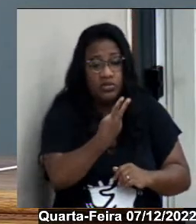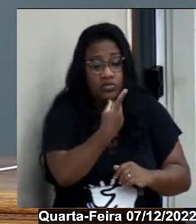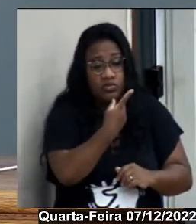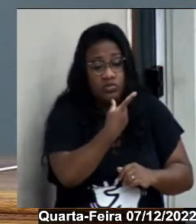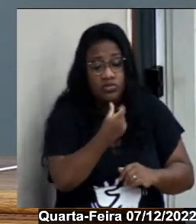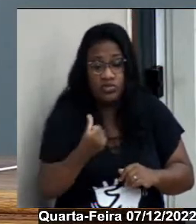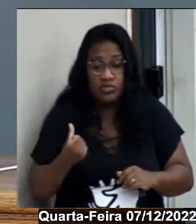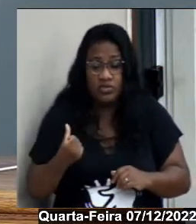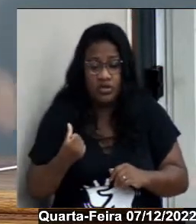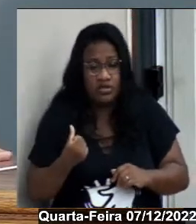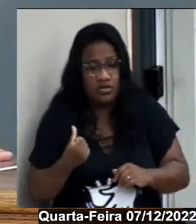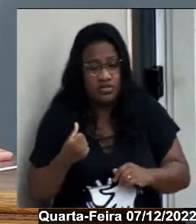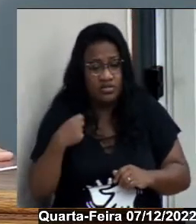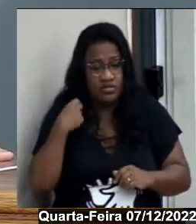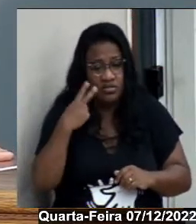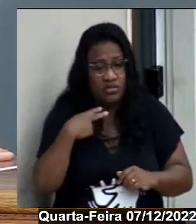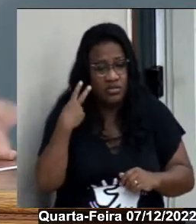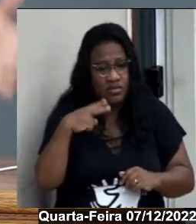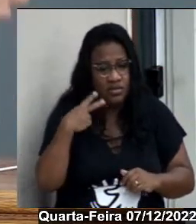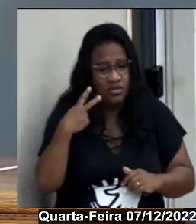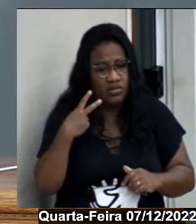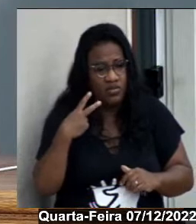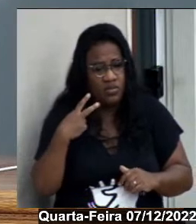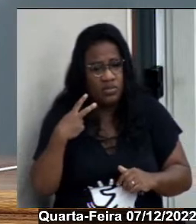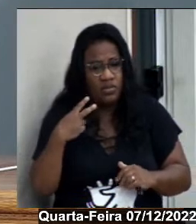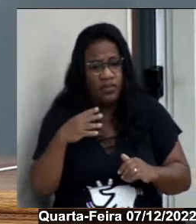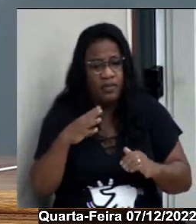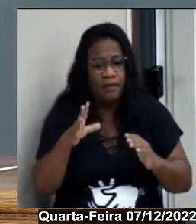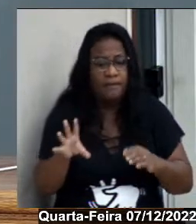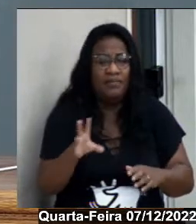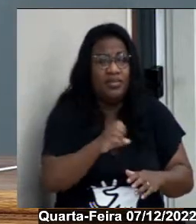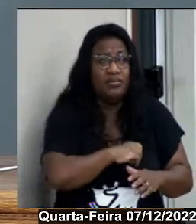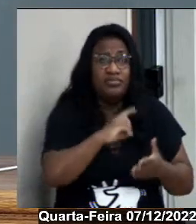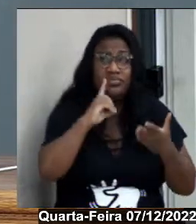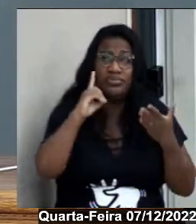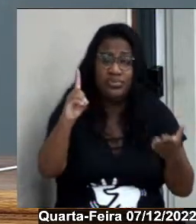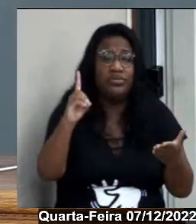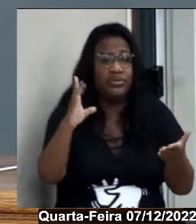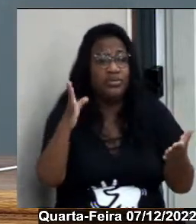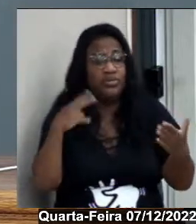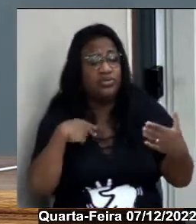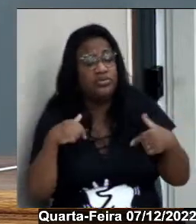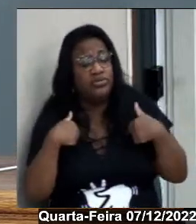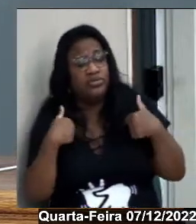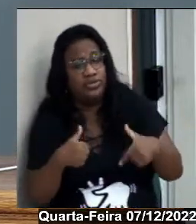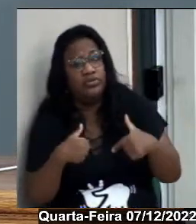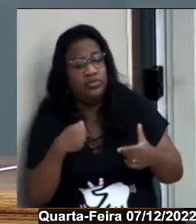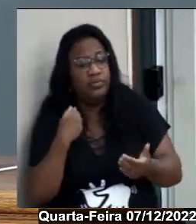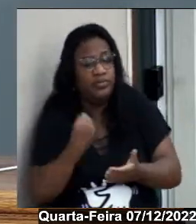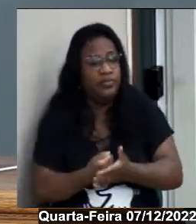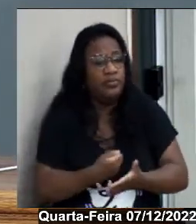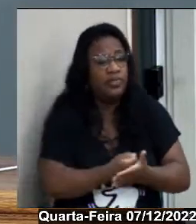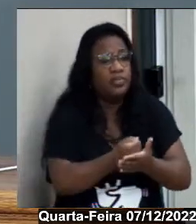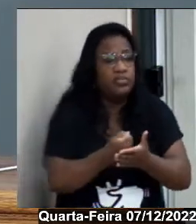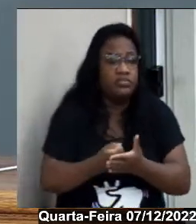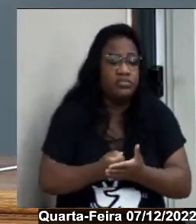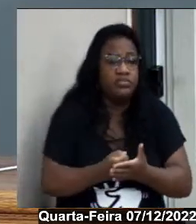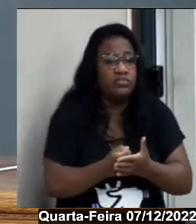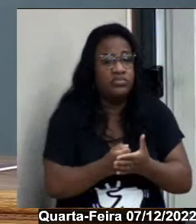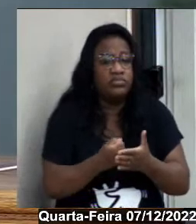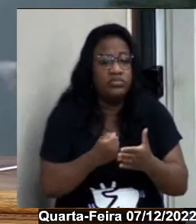vereadores. Você acha que cai do senhor ele ia pagar? Pelo amor de Deus, nós fomos lá na escola, lutamos, fizemos tudo, fizemos uma